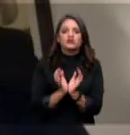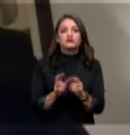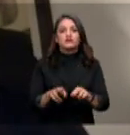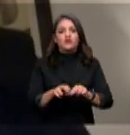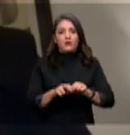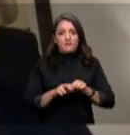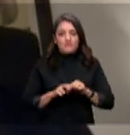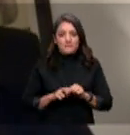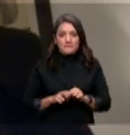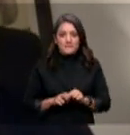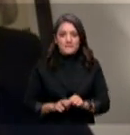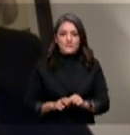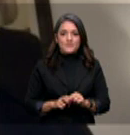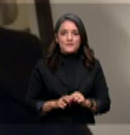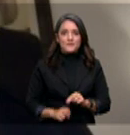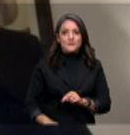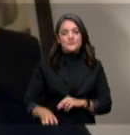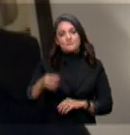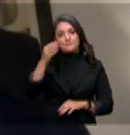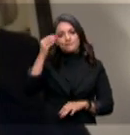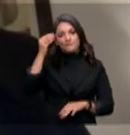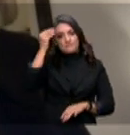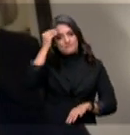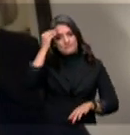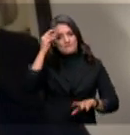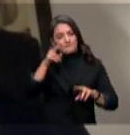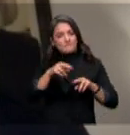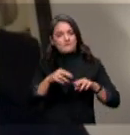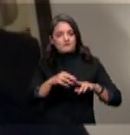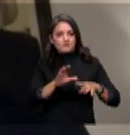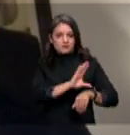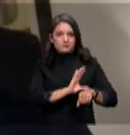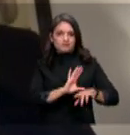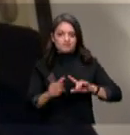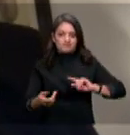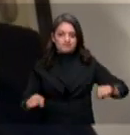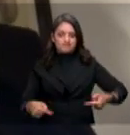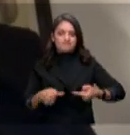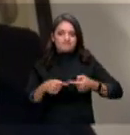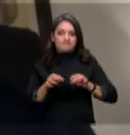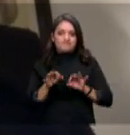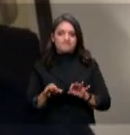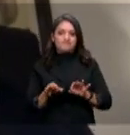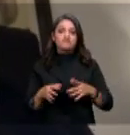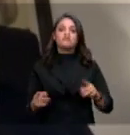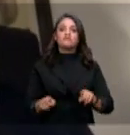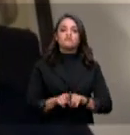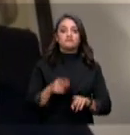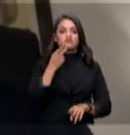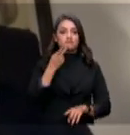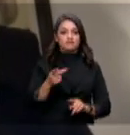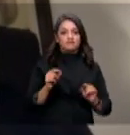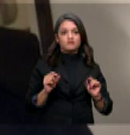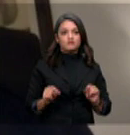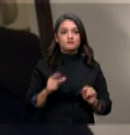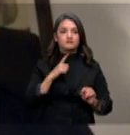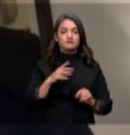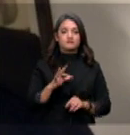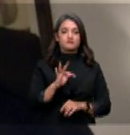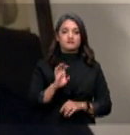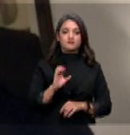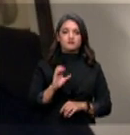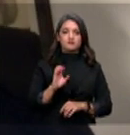norte interpretativo apontado pelo texto constitucional. Abordou ainda a aplicabilidade da teoria